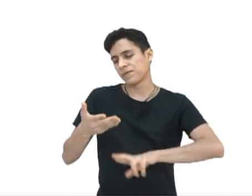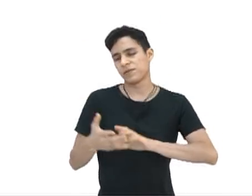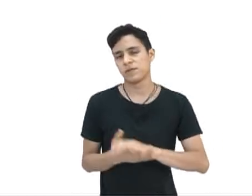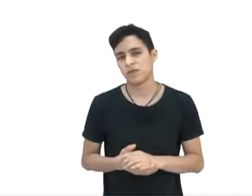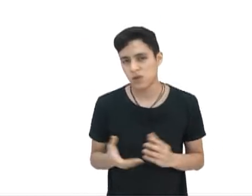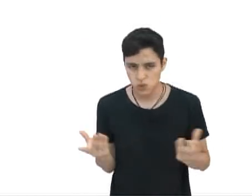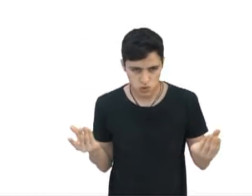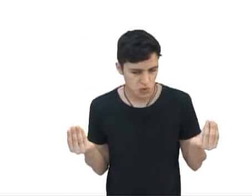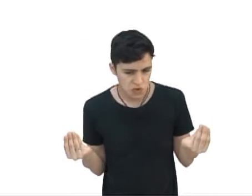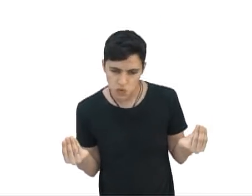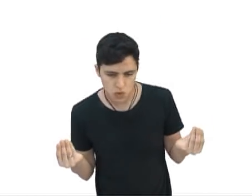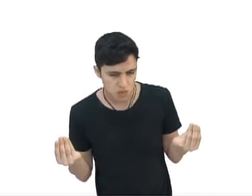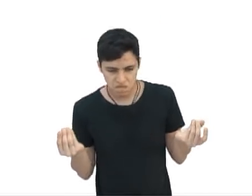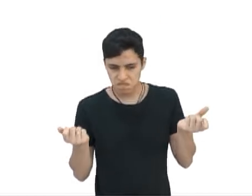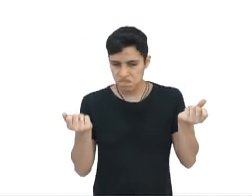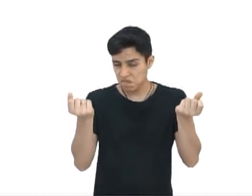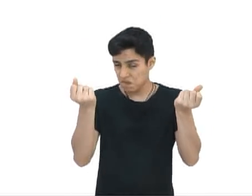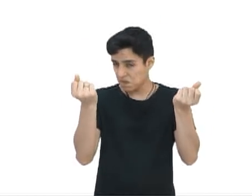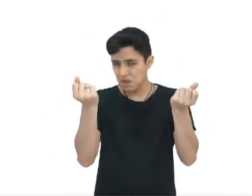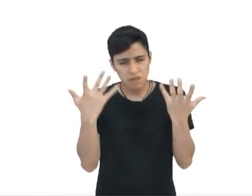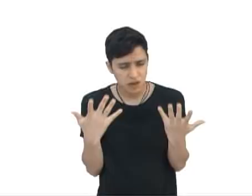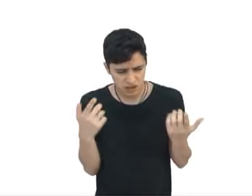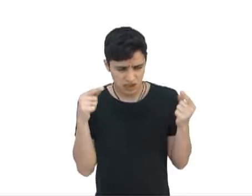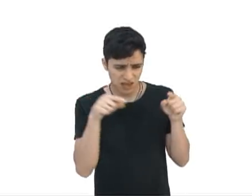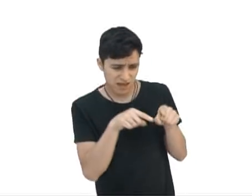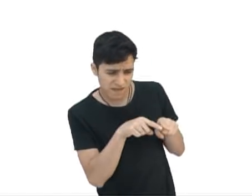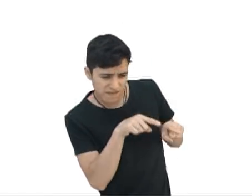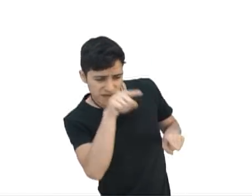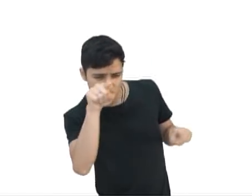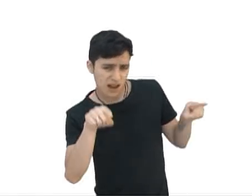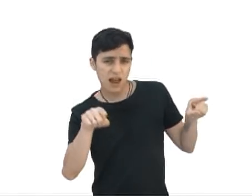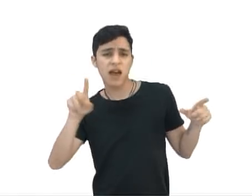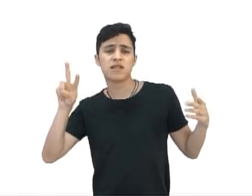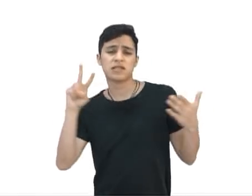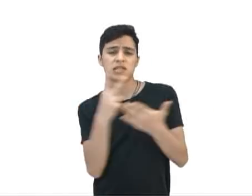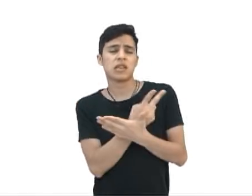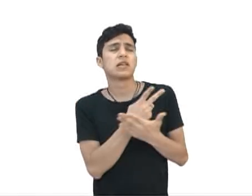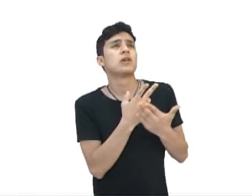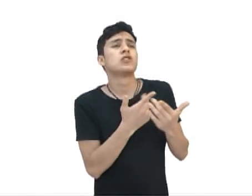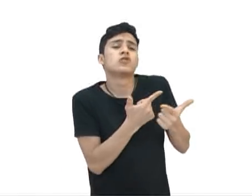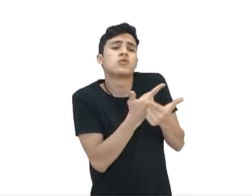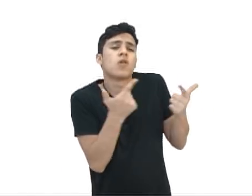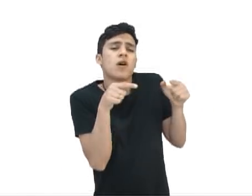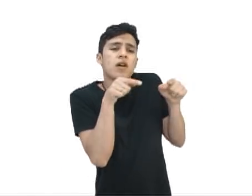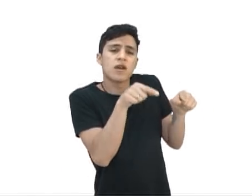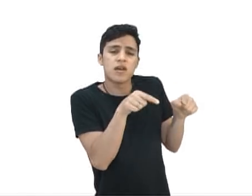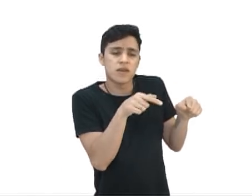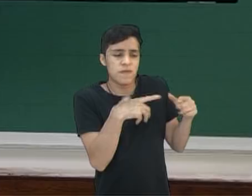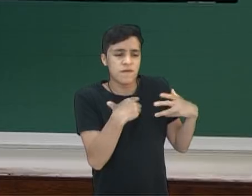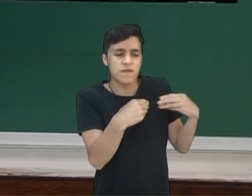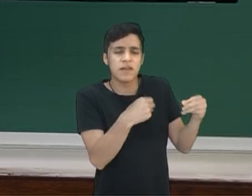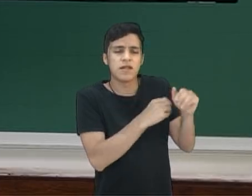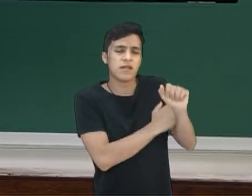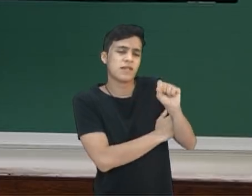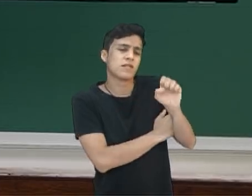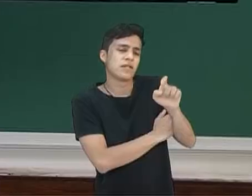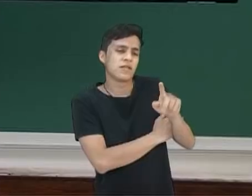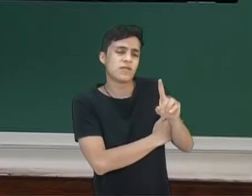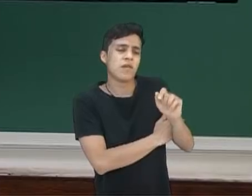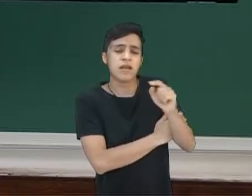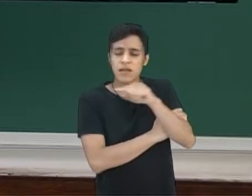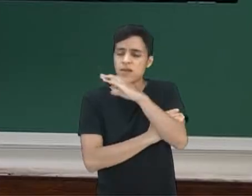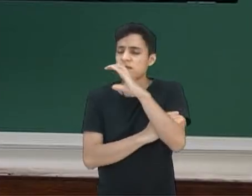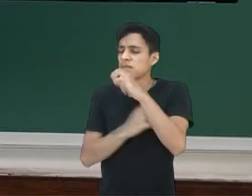se explica essa variabilidade que ocorre graças à reprodução sexuada? Como que a ciência explica então